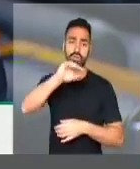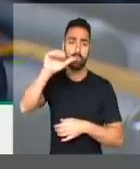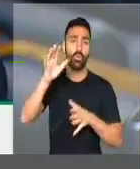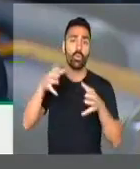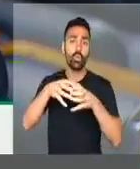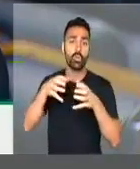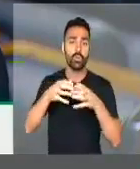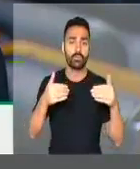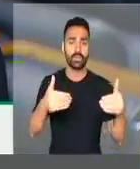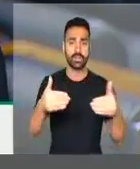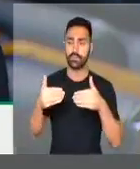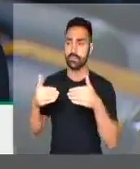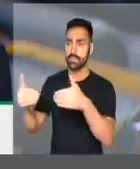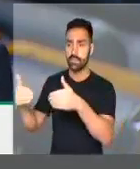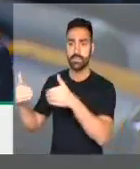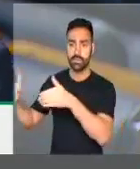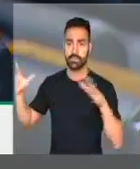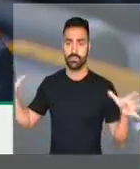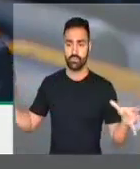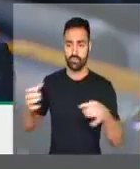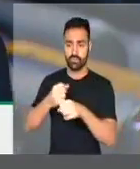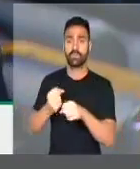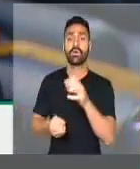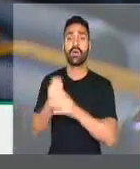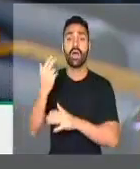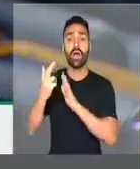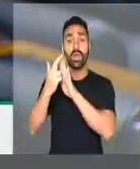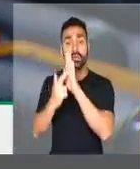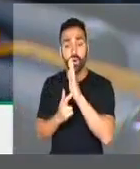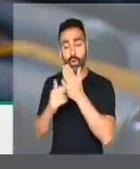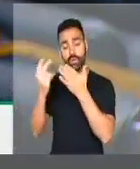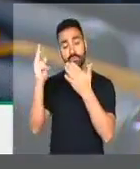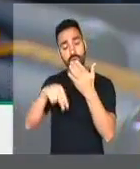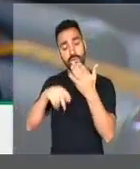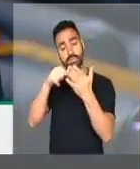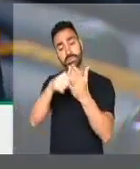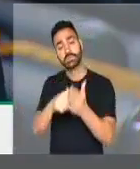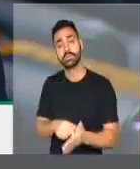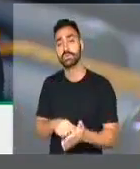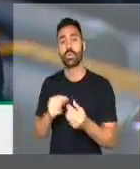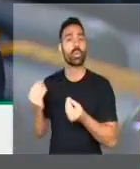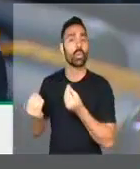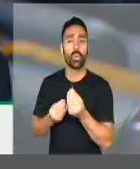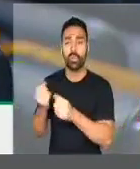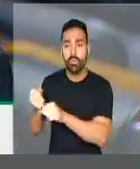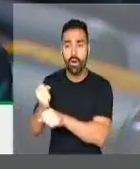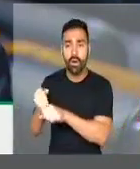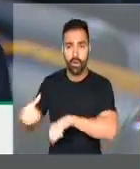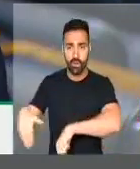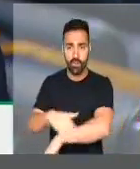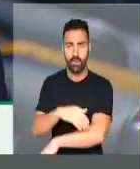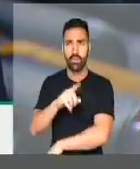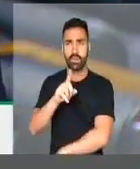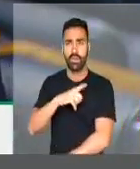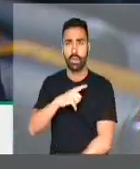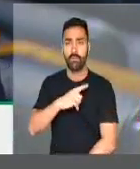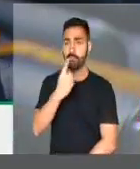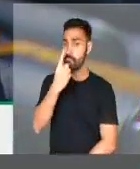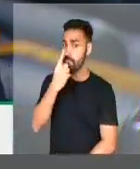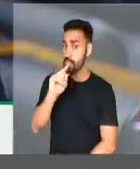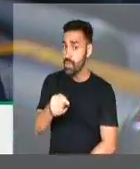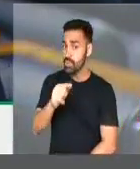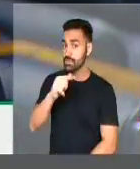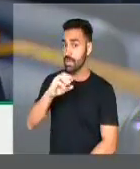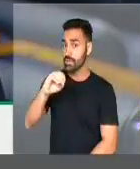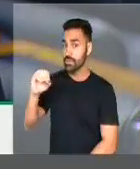nem interministerial para que apresentasse um relatório sobre a transnordestina transmitindo um centro mil e